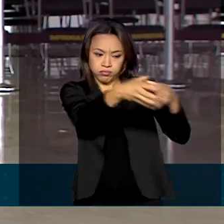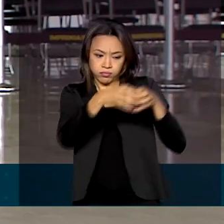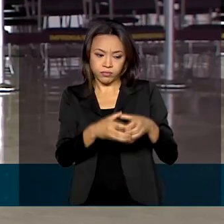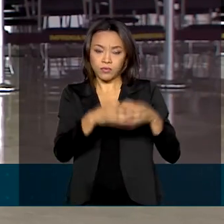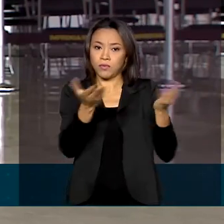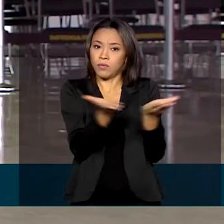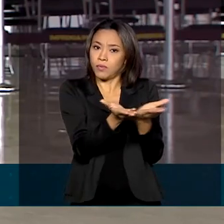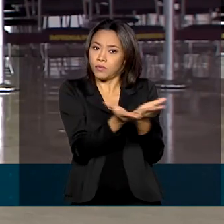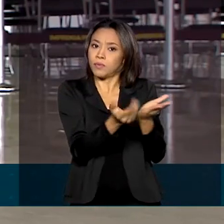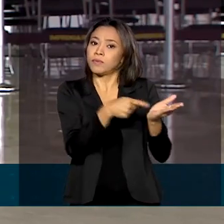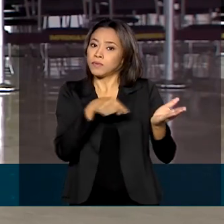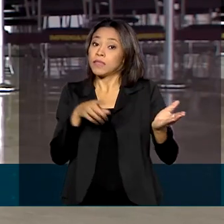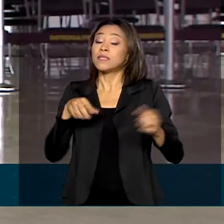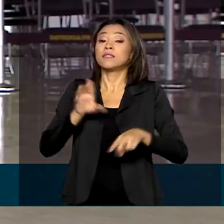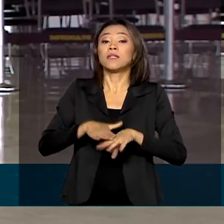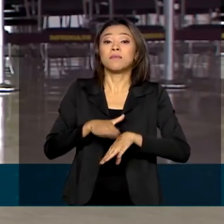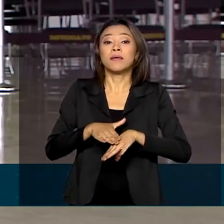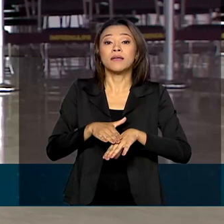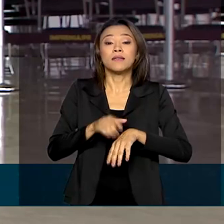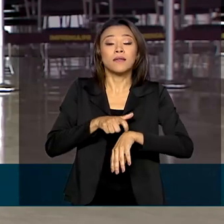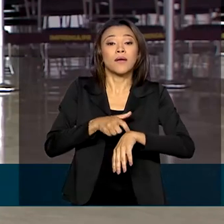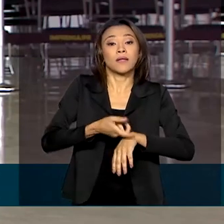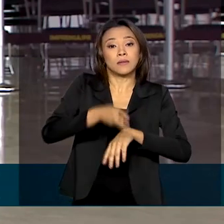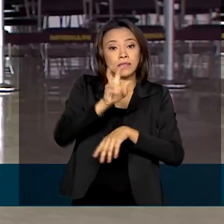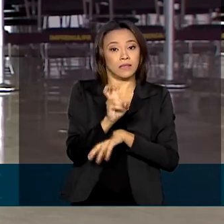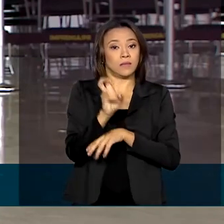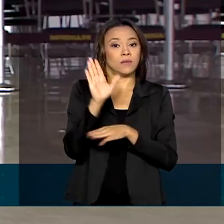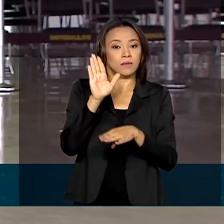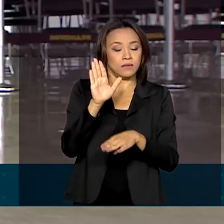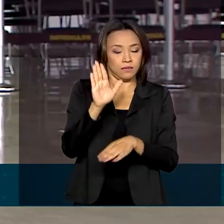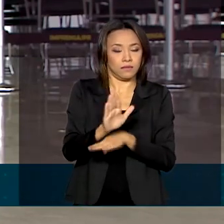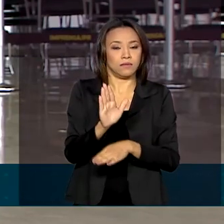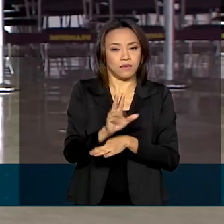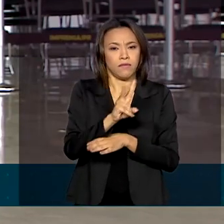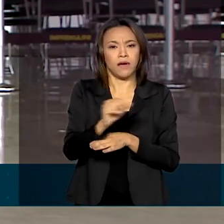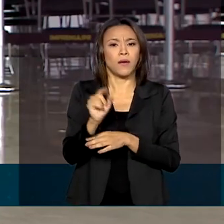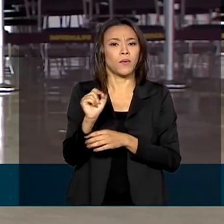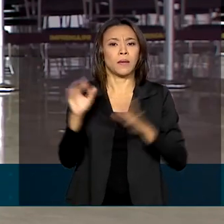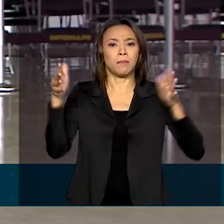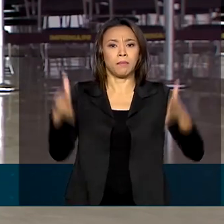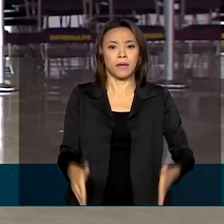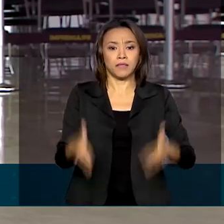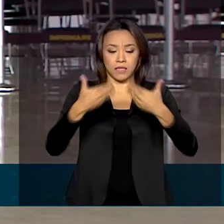dia, por volta das 5 horas, participará do lançamento do programa Genomas Brasil.